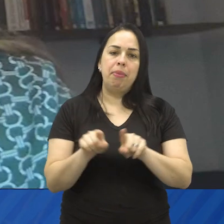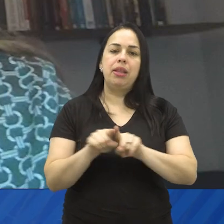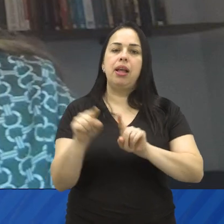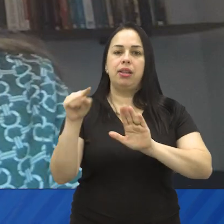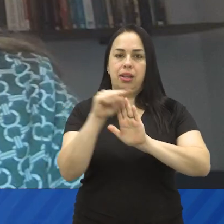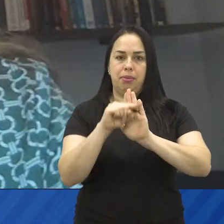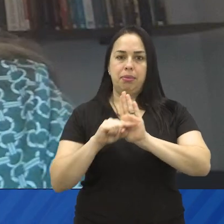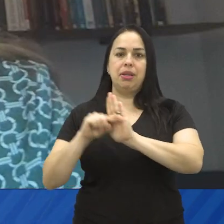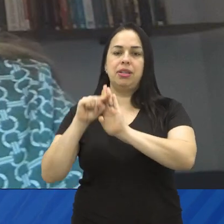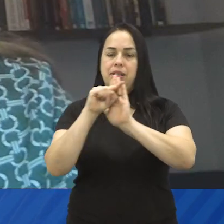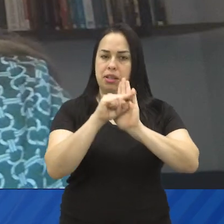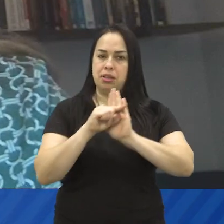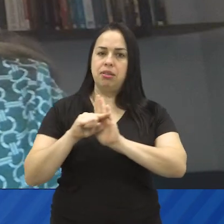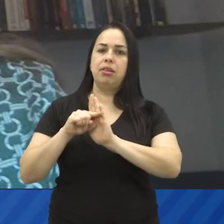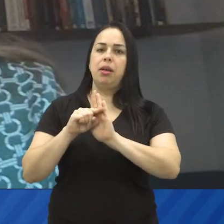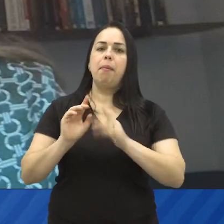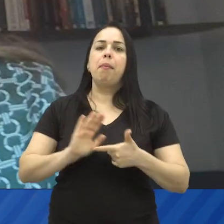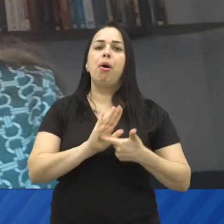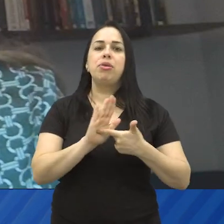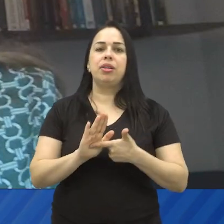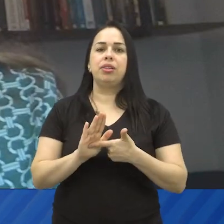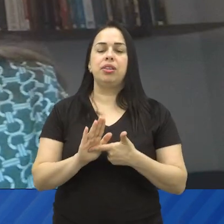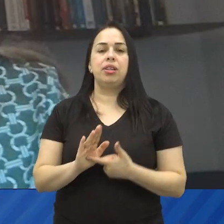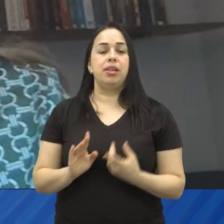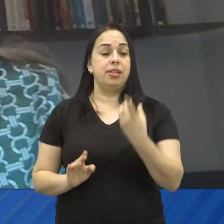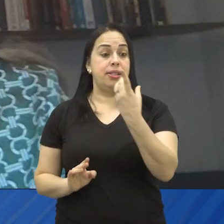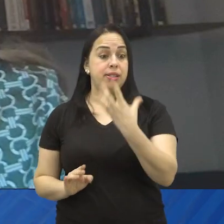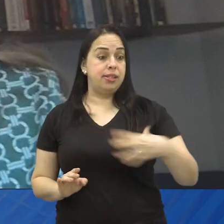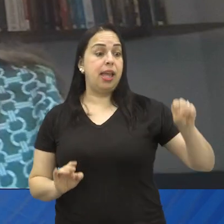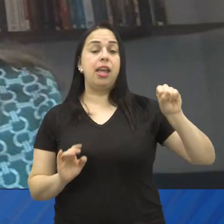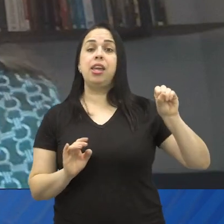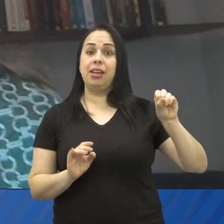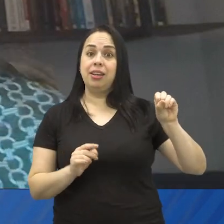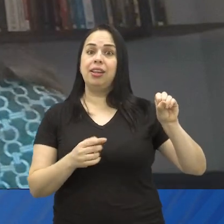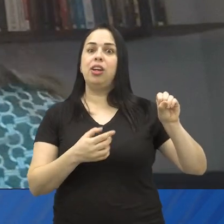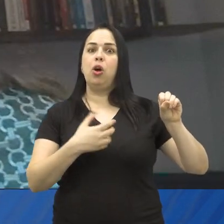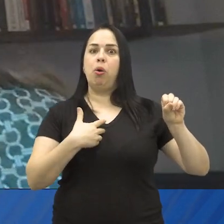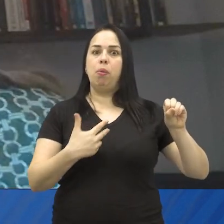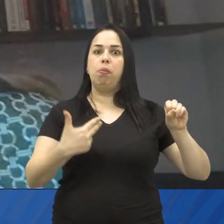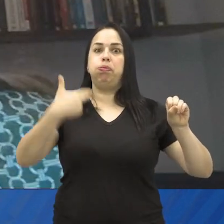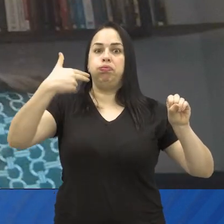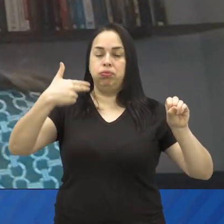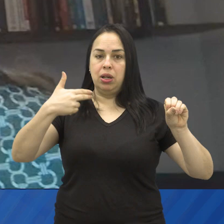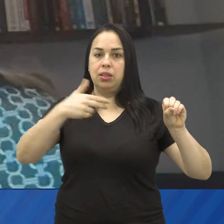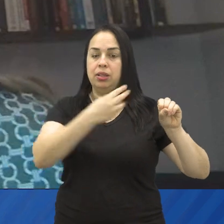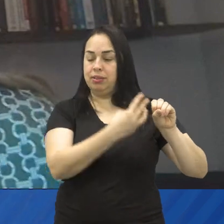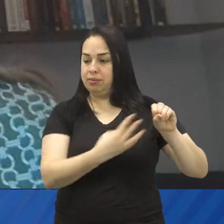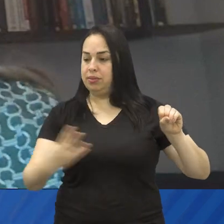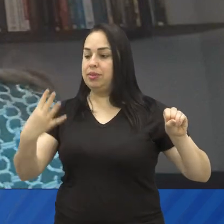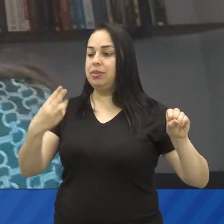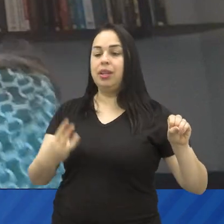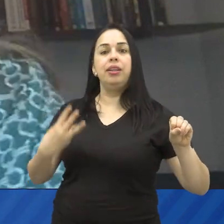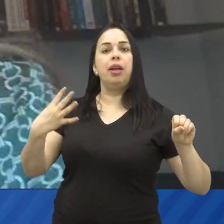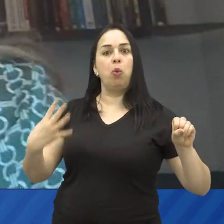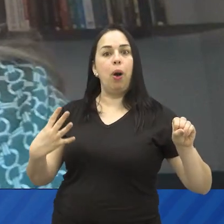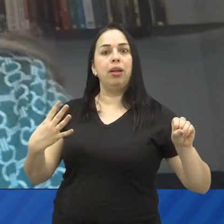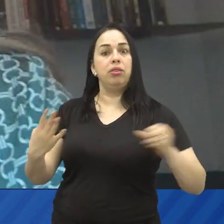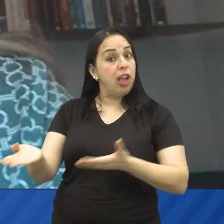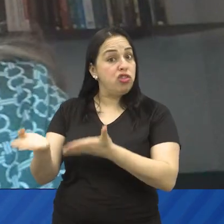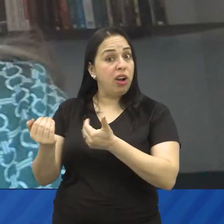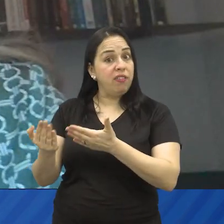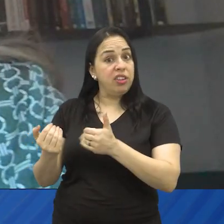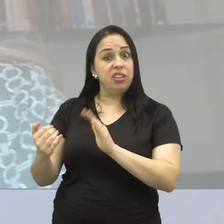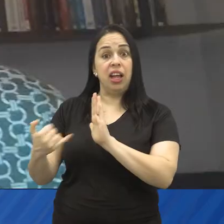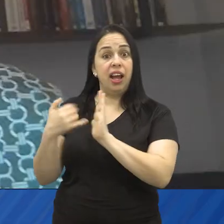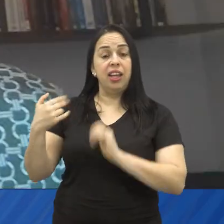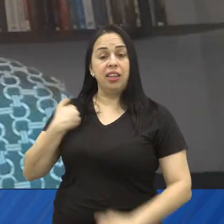Inclusive, dados do Atlas da Violência revelam que a cada 100 homicídios, 34 das vítimas são jovens entre 18 e